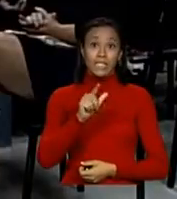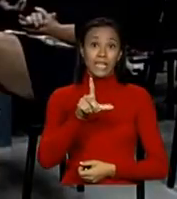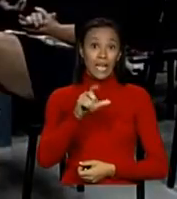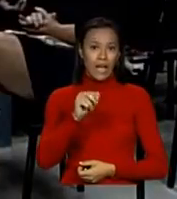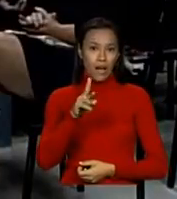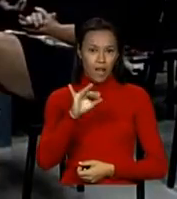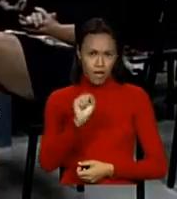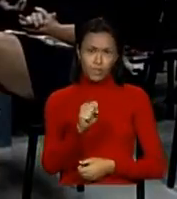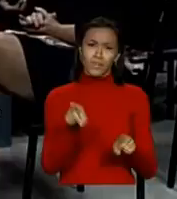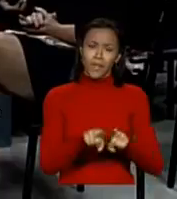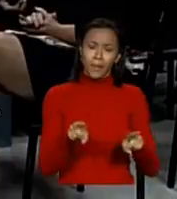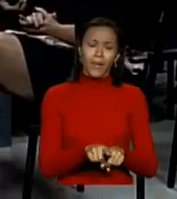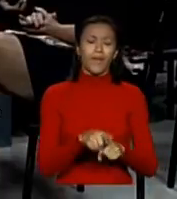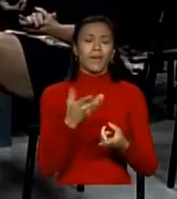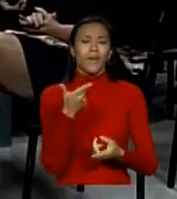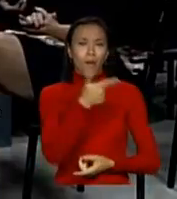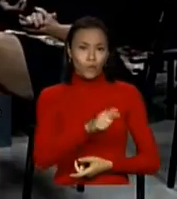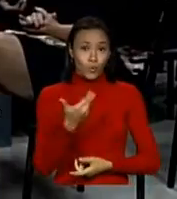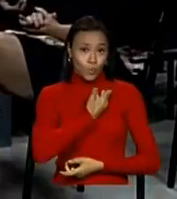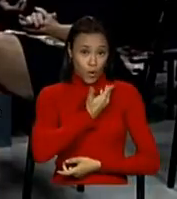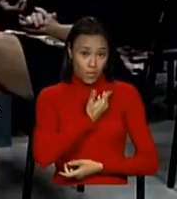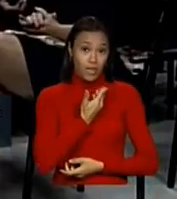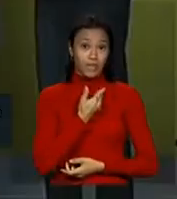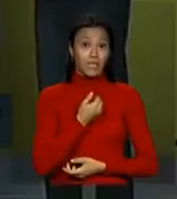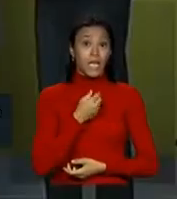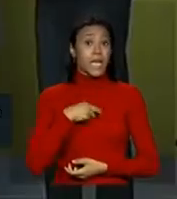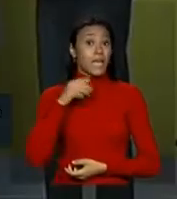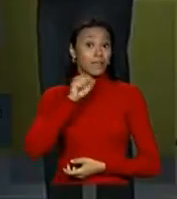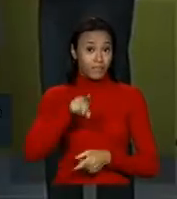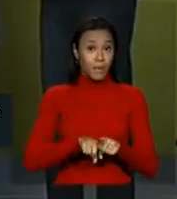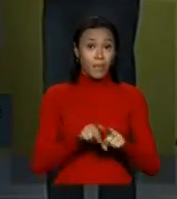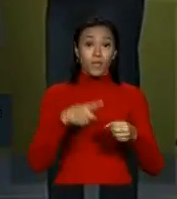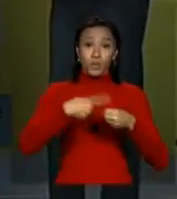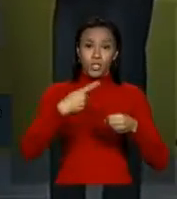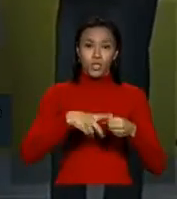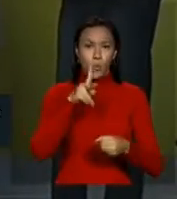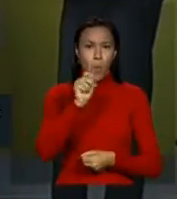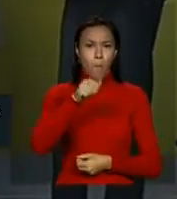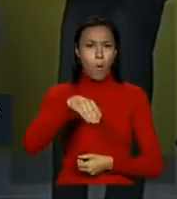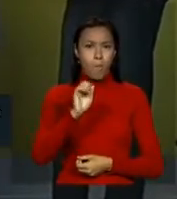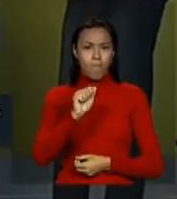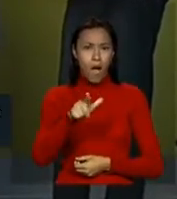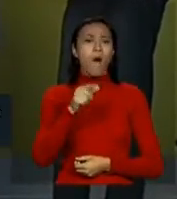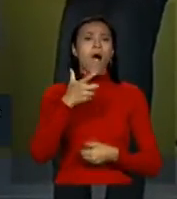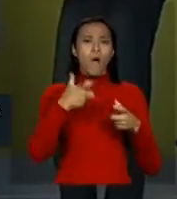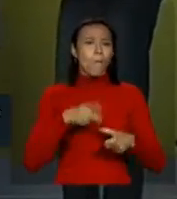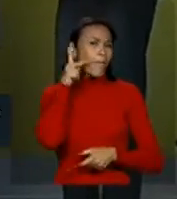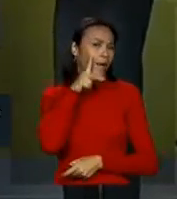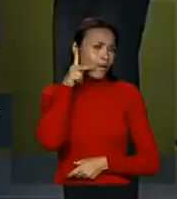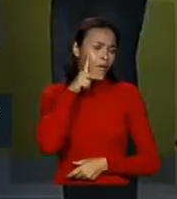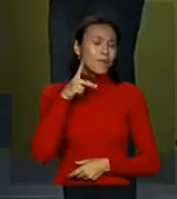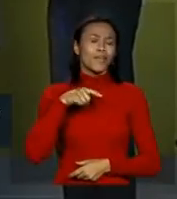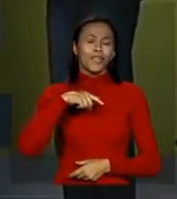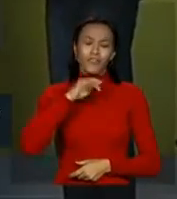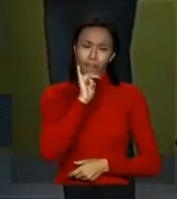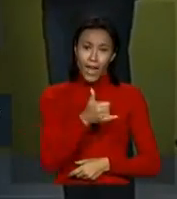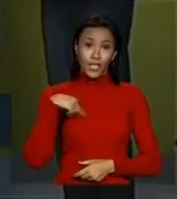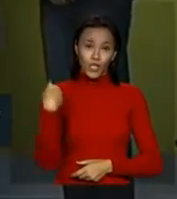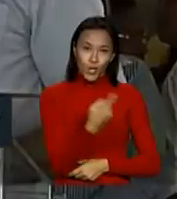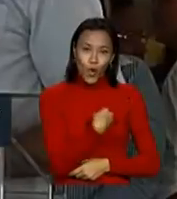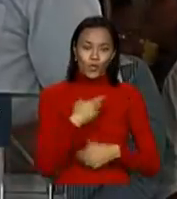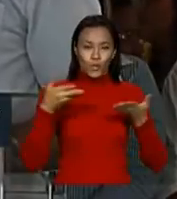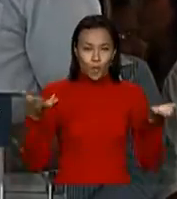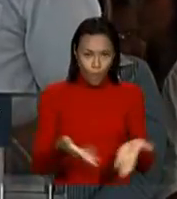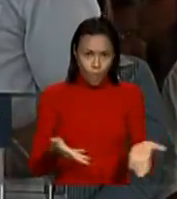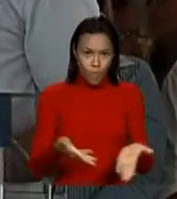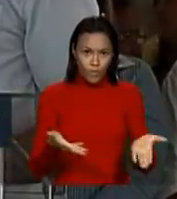colegas secretária osane que tá em Pombal no município de Pombal na Paraíba dizer que nós estamos fazendo Esse